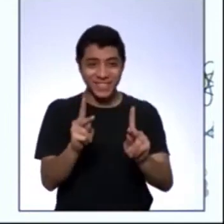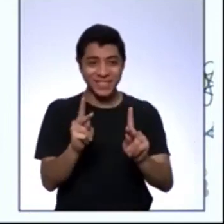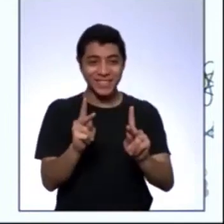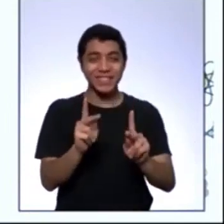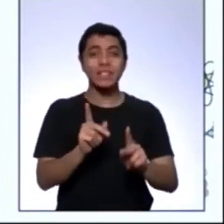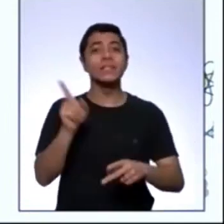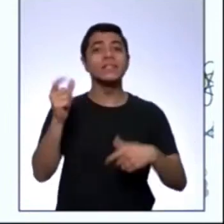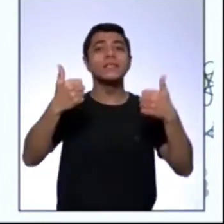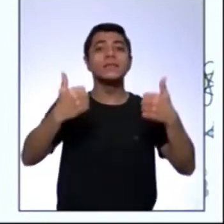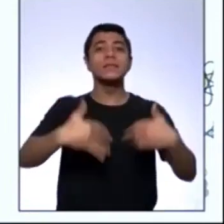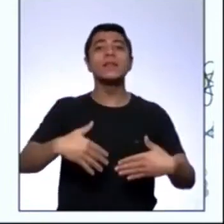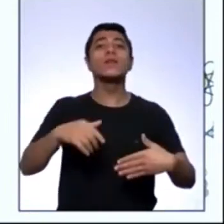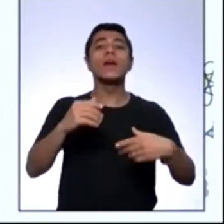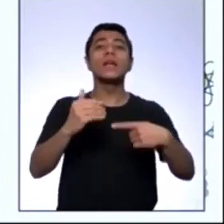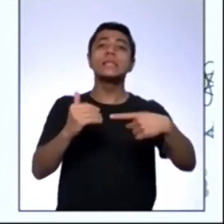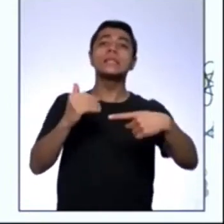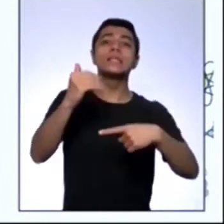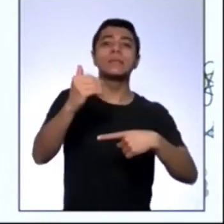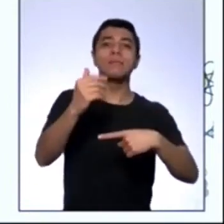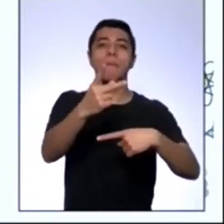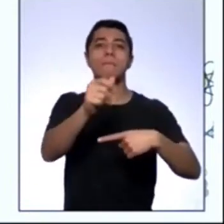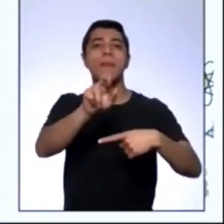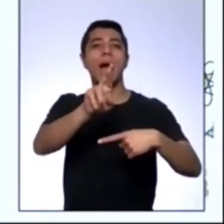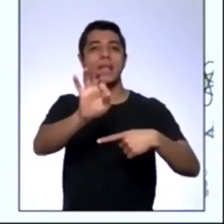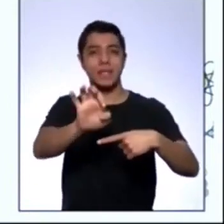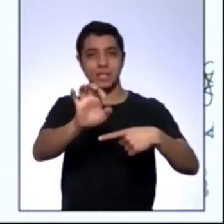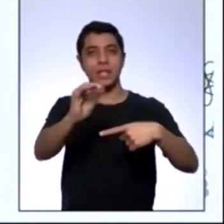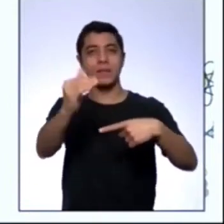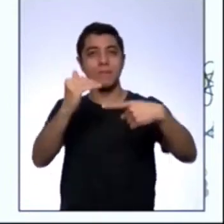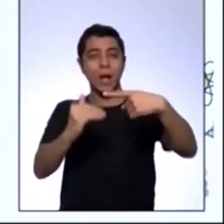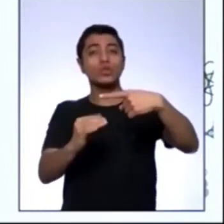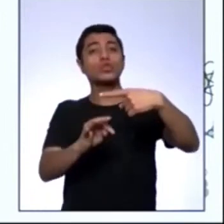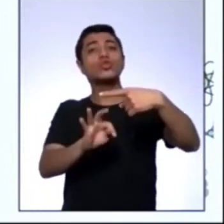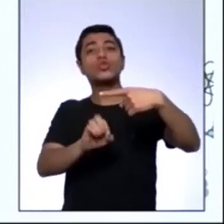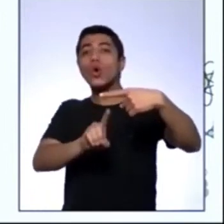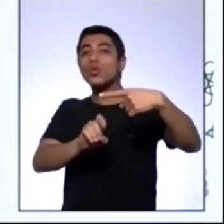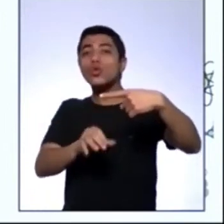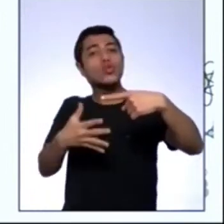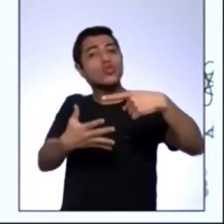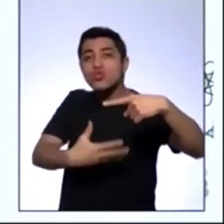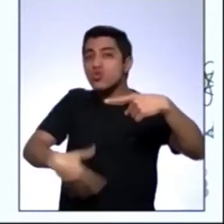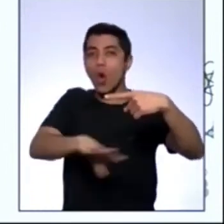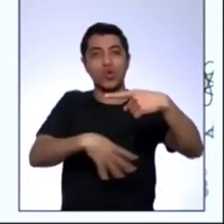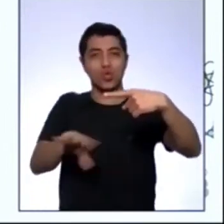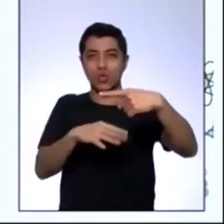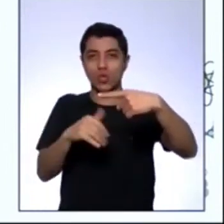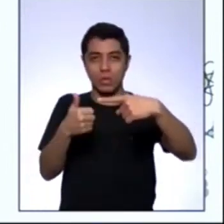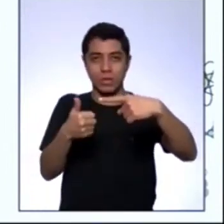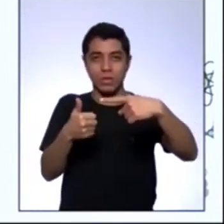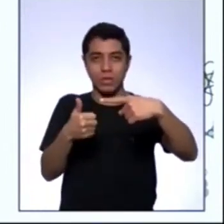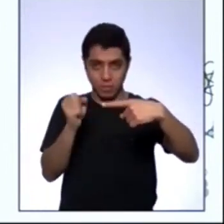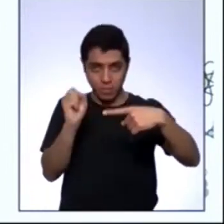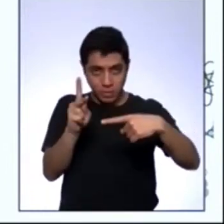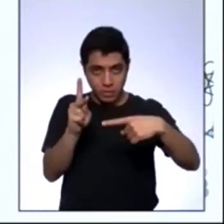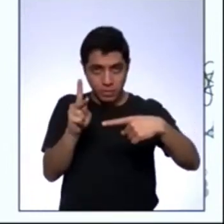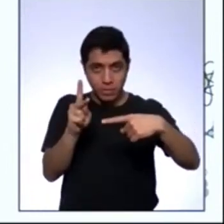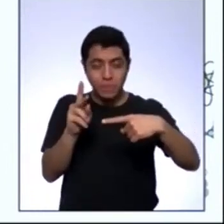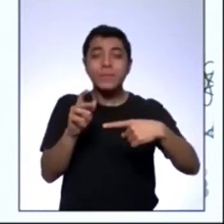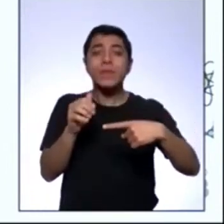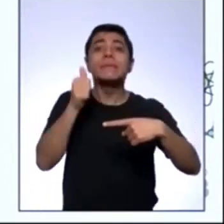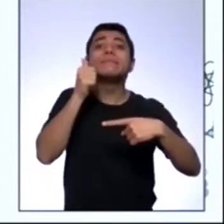todo porcentagem é uma comparação é a parte pelo todo dividir 40 meninas